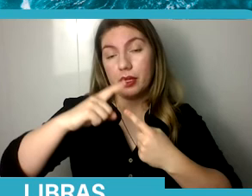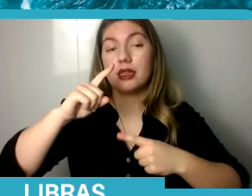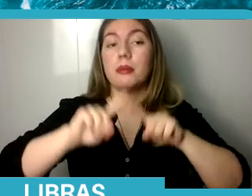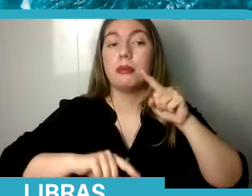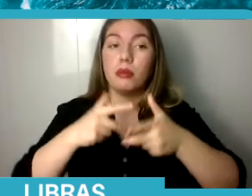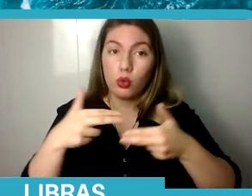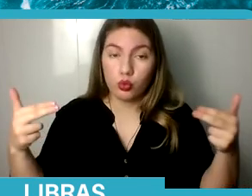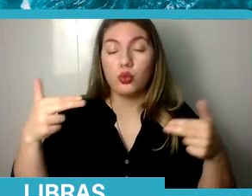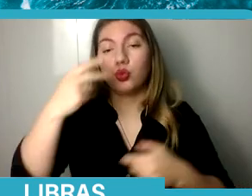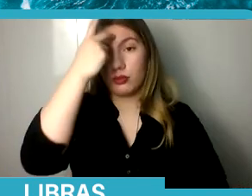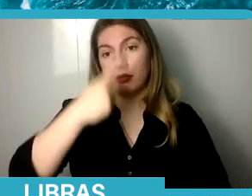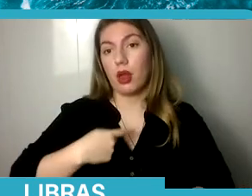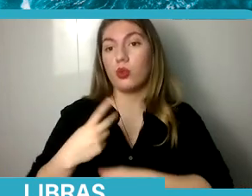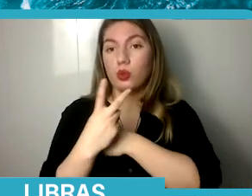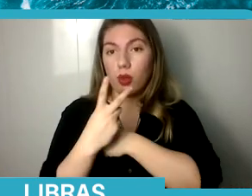recentemente